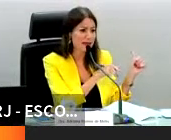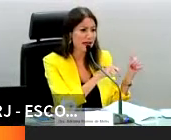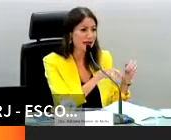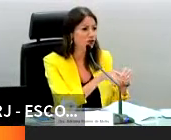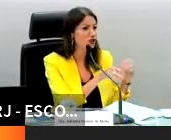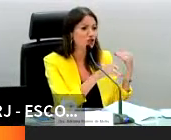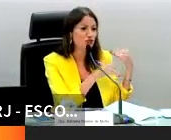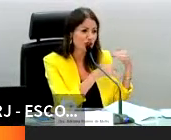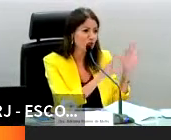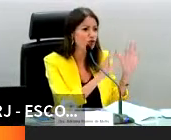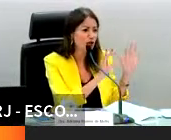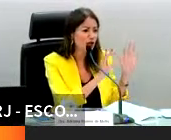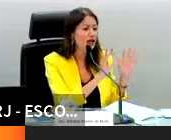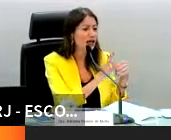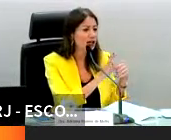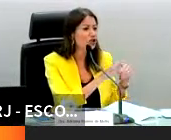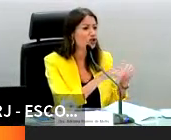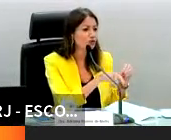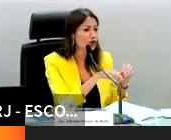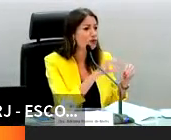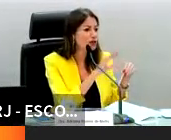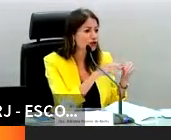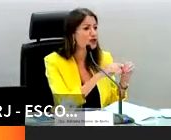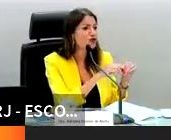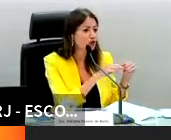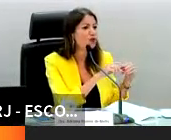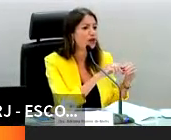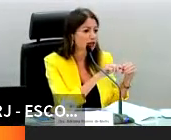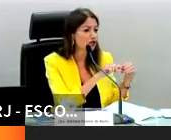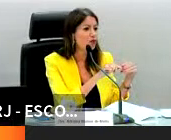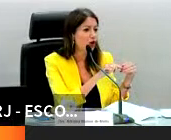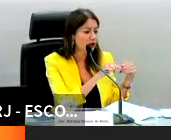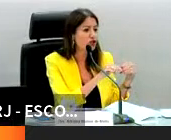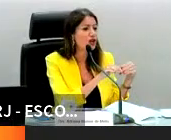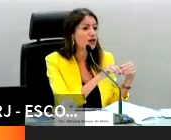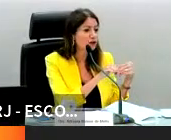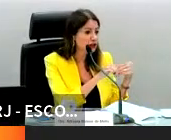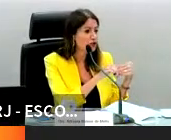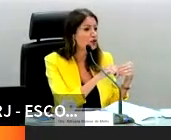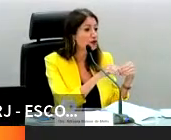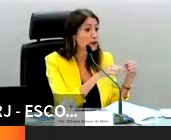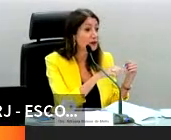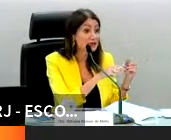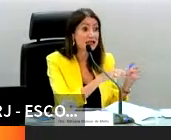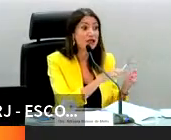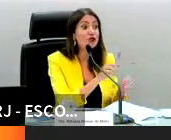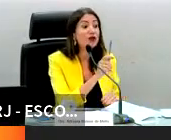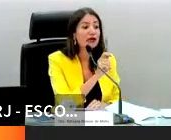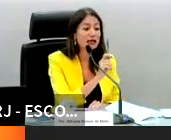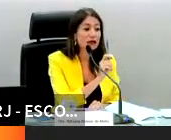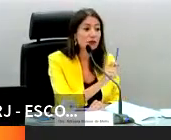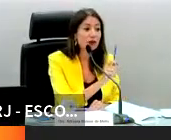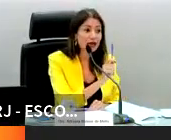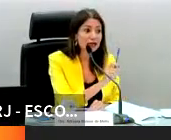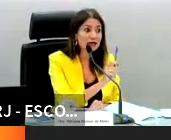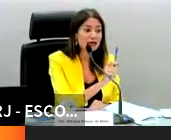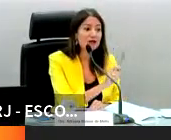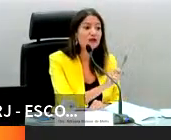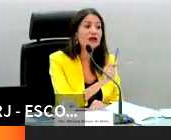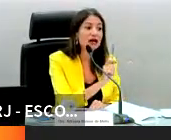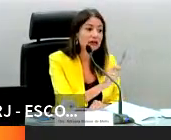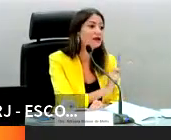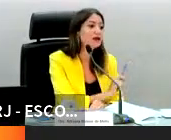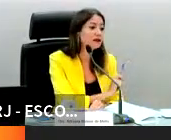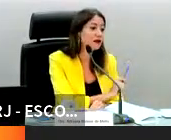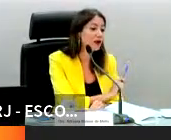semana passada, nós já tínhamos tido no Rio mais de 21 mulheres mortas, vítimas de feminicídio, que essa